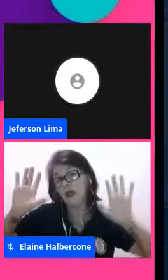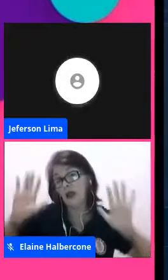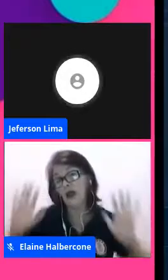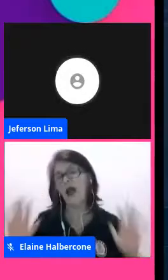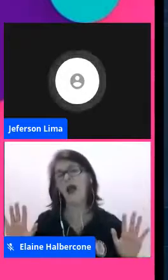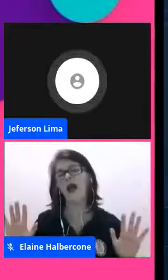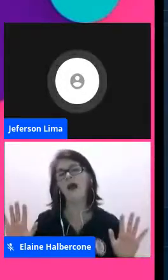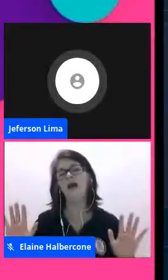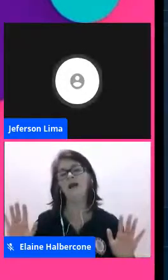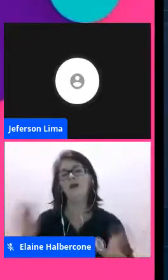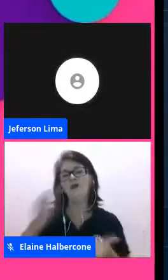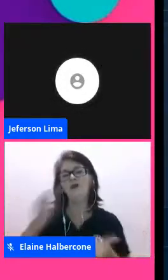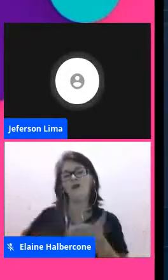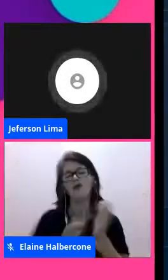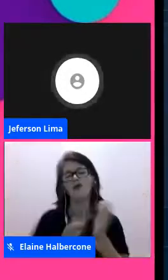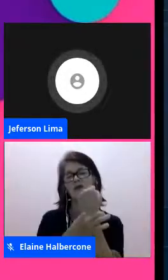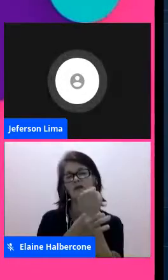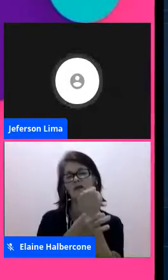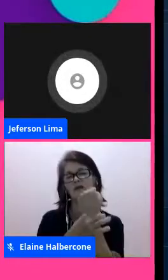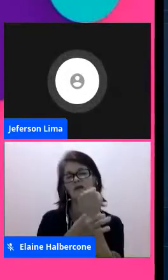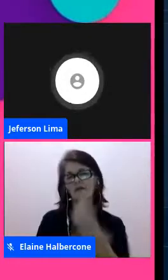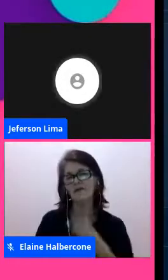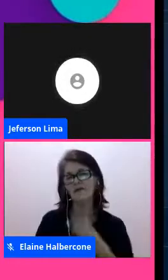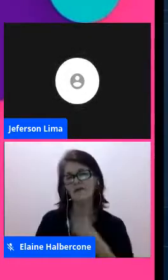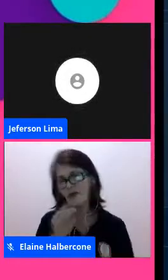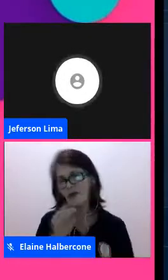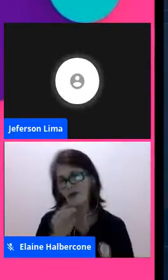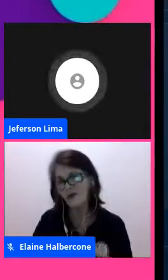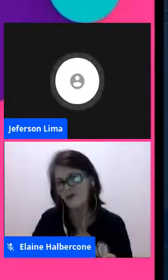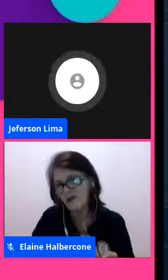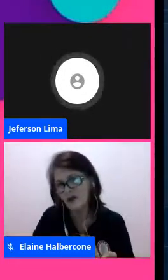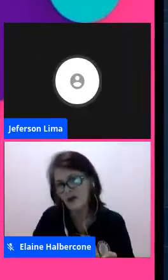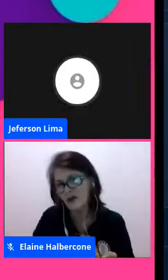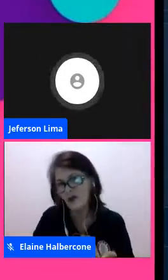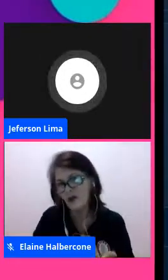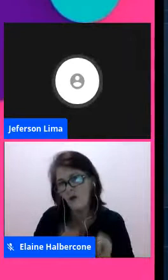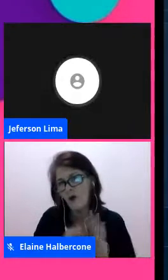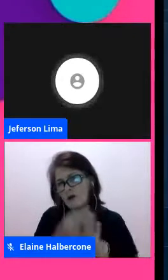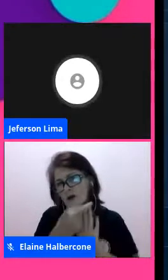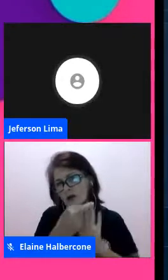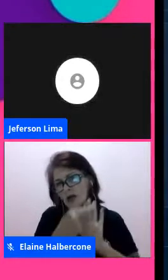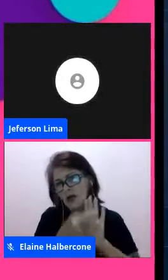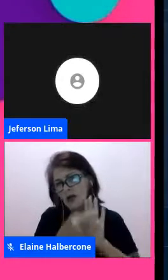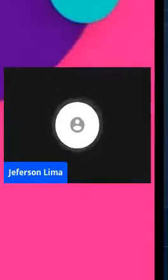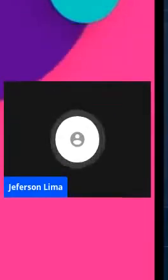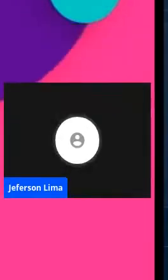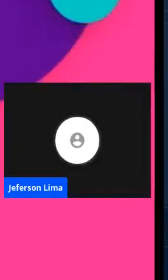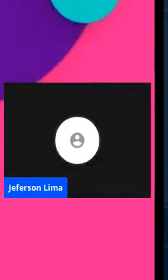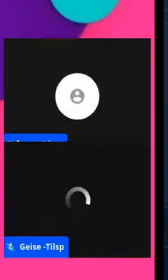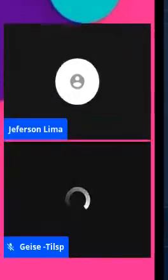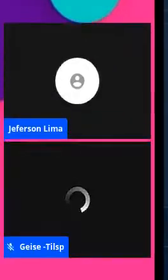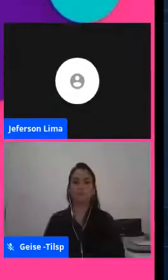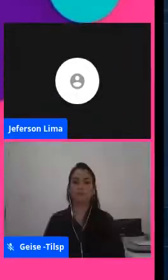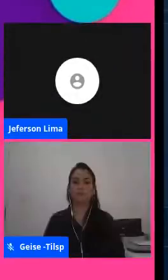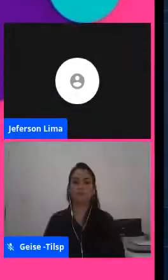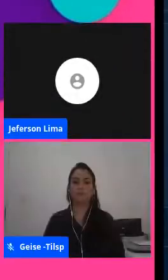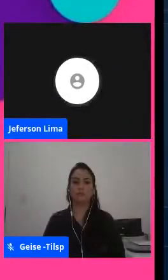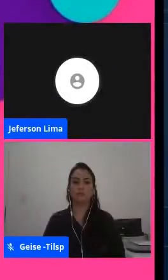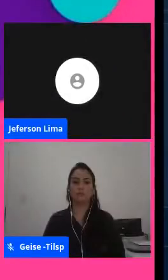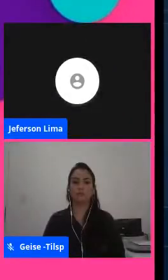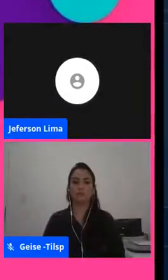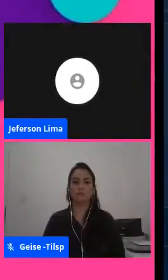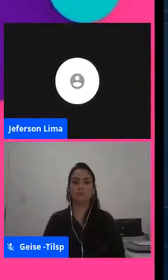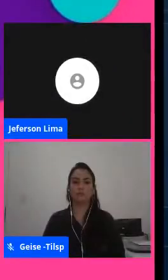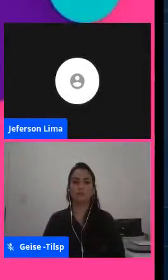vulnerabilidade. Então vamos lá. O que eu quero fazer no final é que eu posso ler os dados dos sensores. Então, ó.